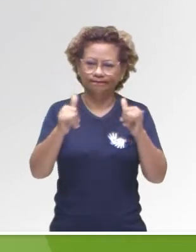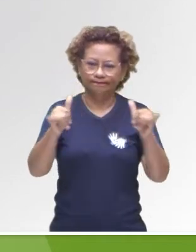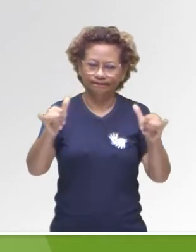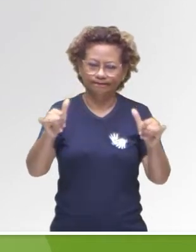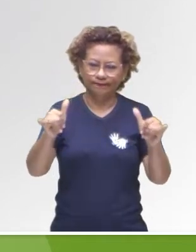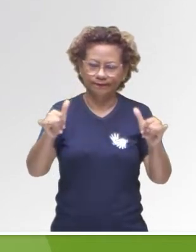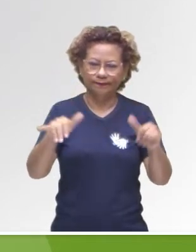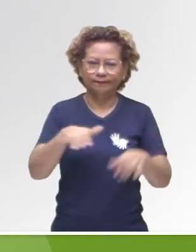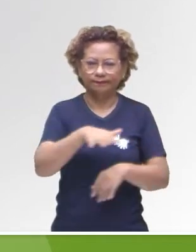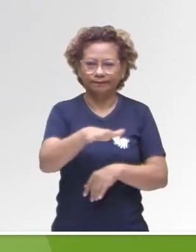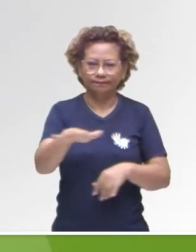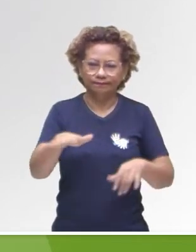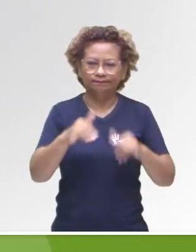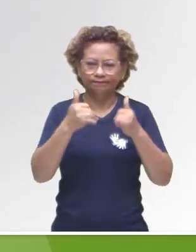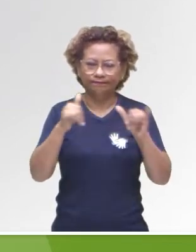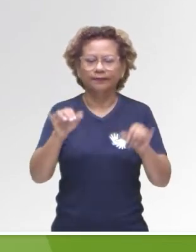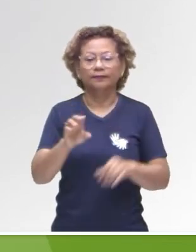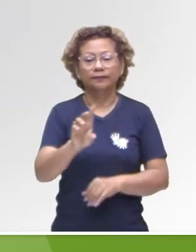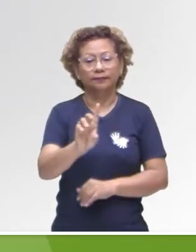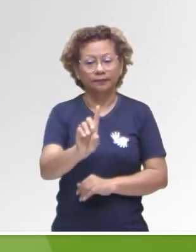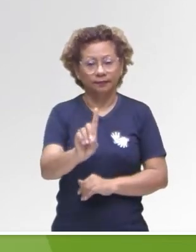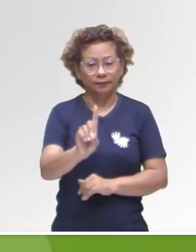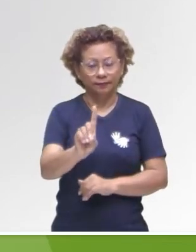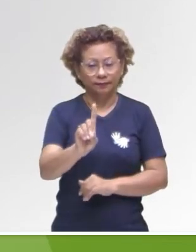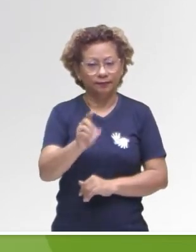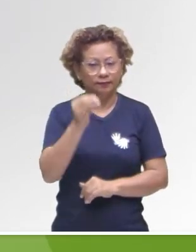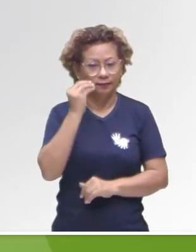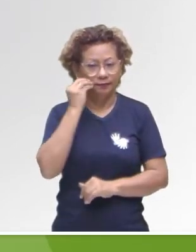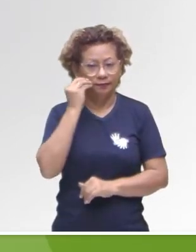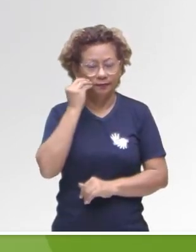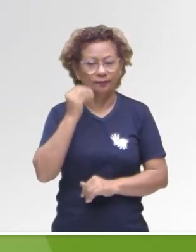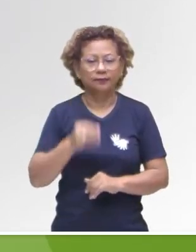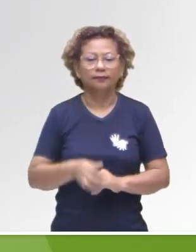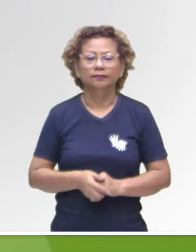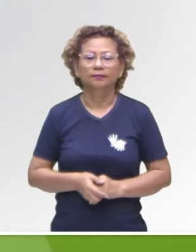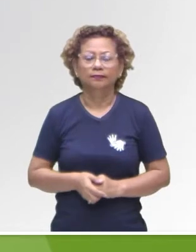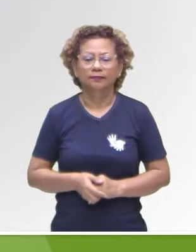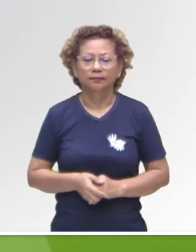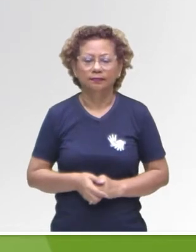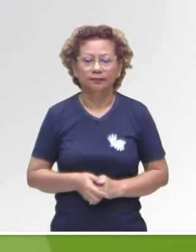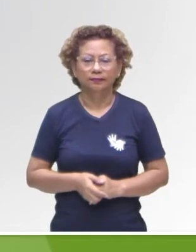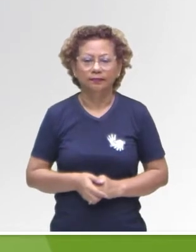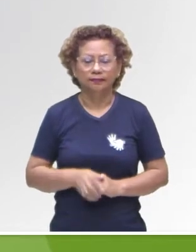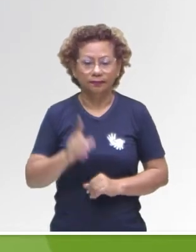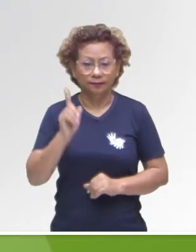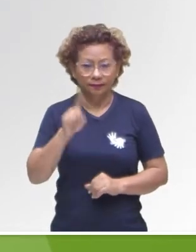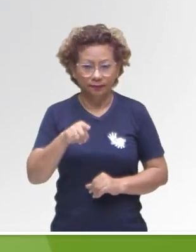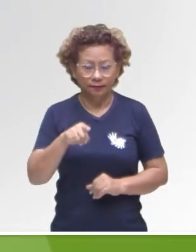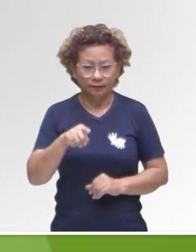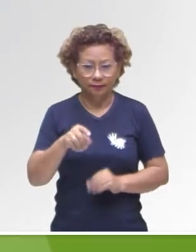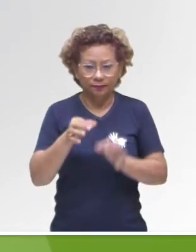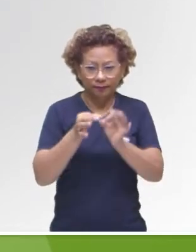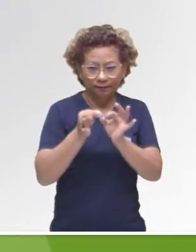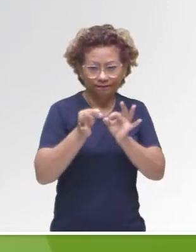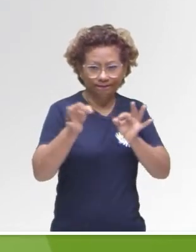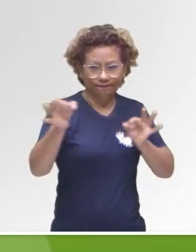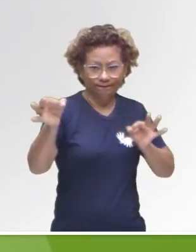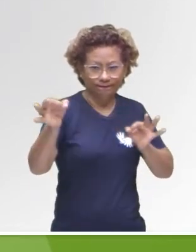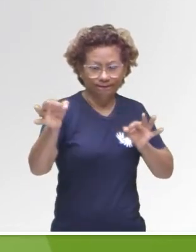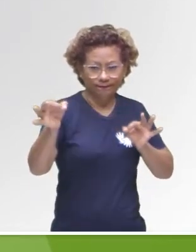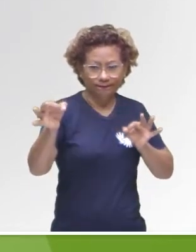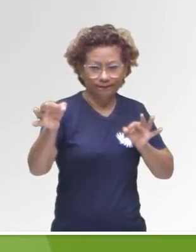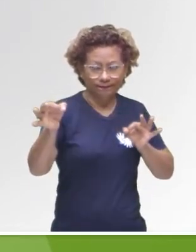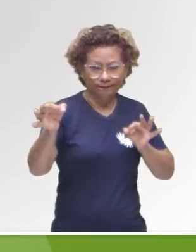elétrico. E o D, que aparece ali no denominador, nada mais é do que a distância entre